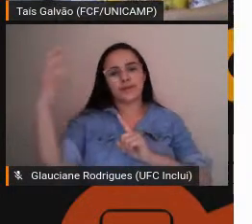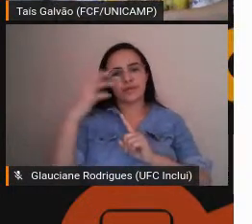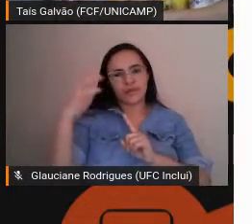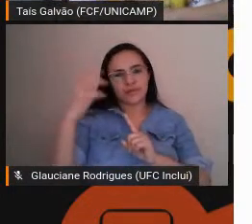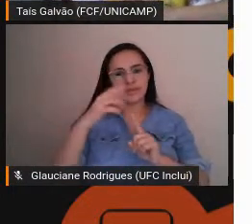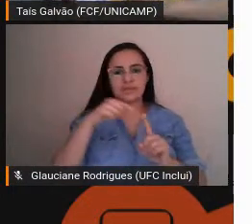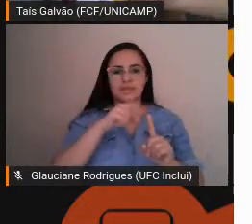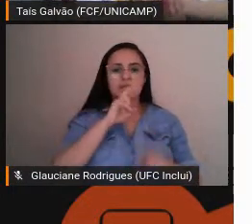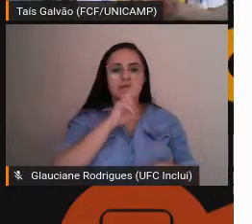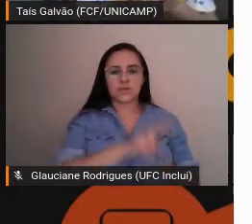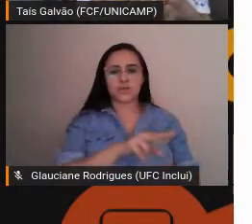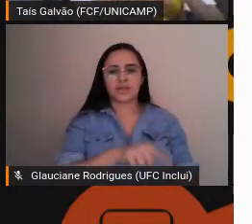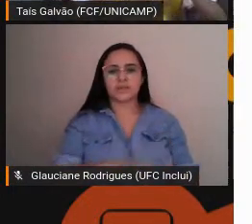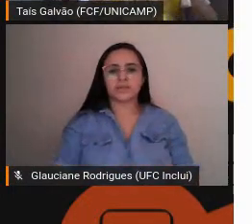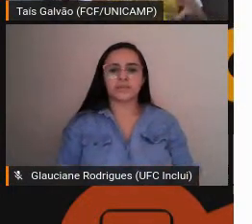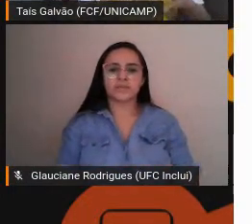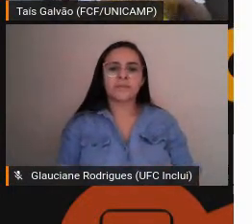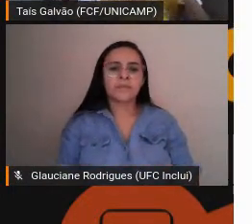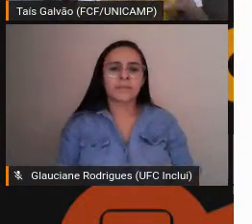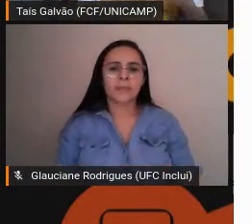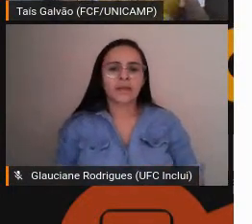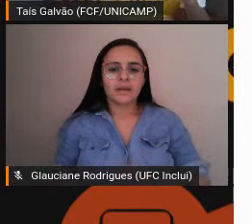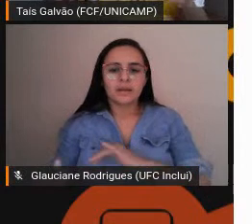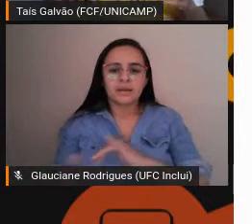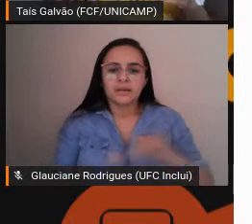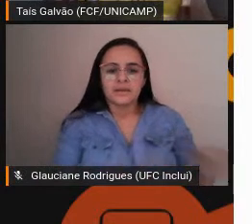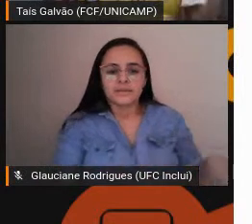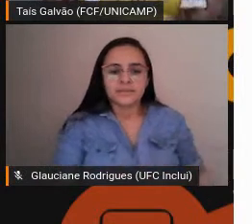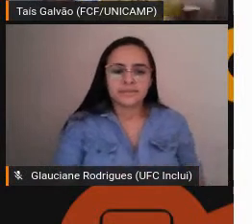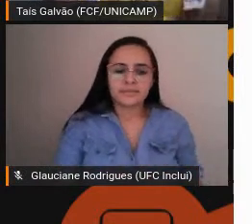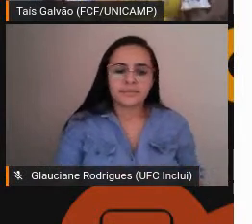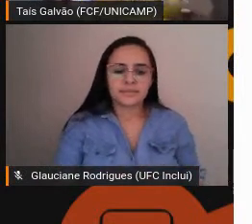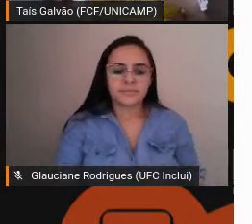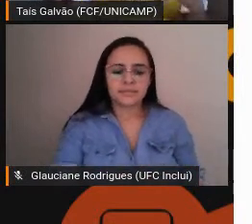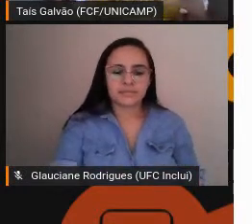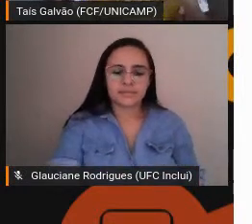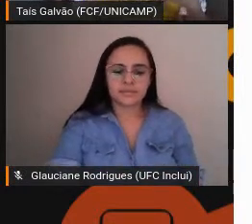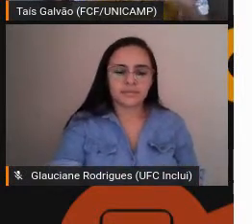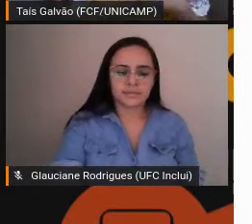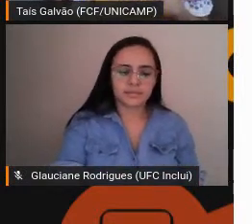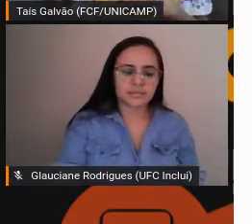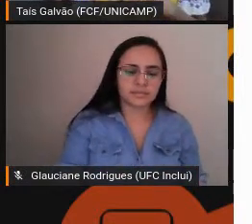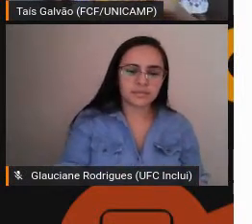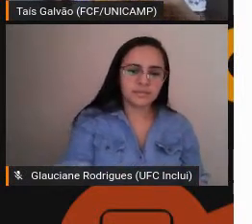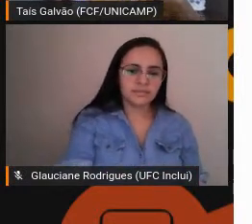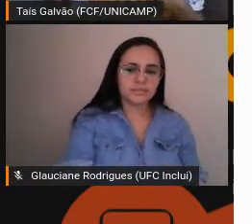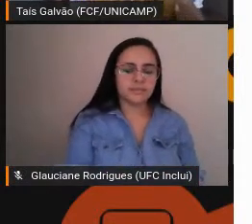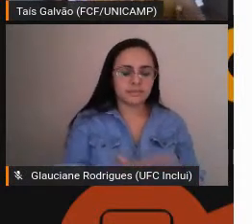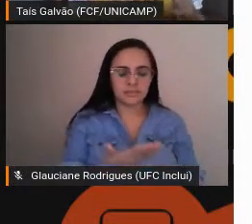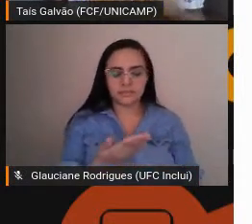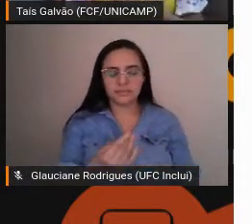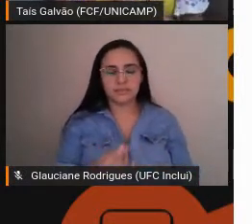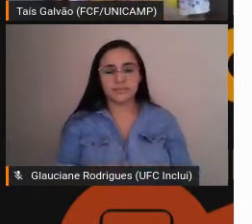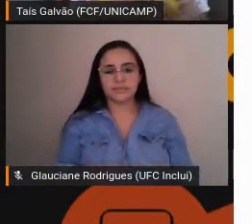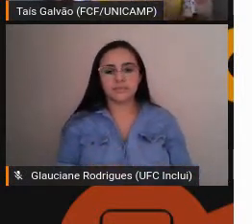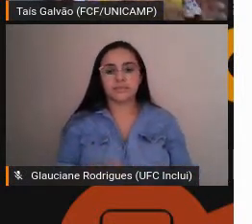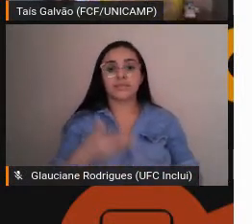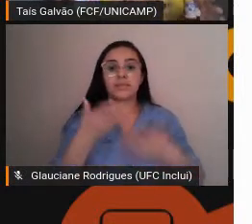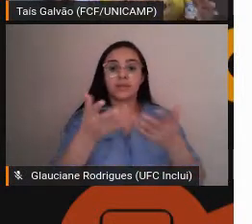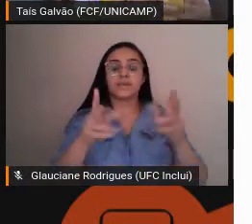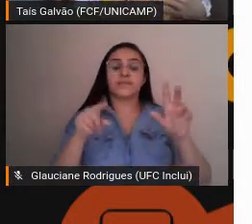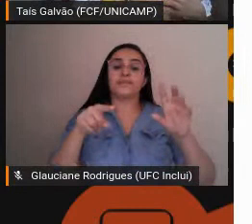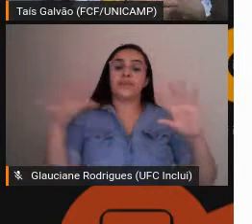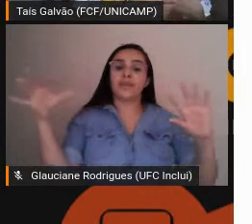resultado. Fora isso, né? Então, e também, possivelmente, relacionado a isso, na